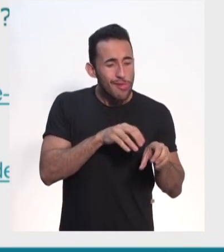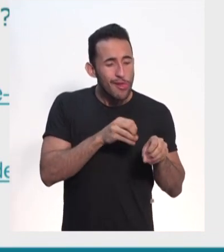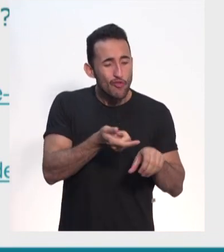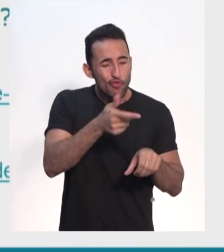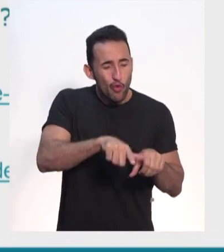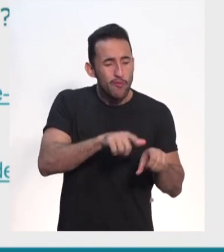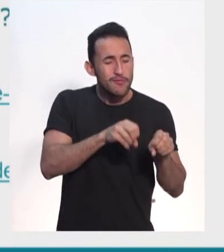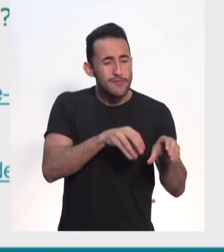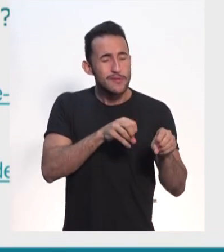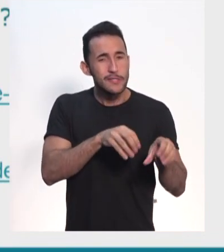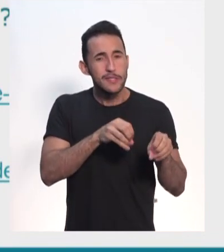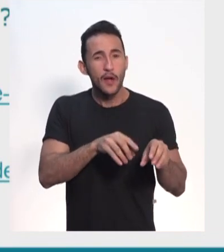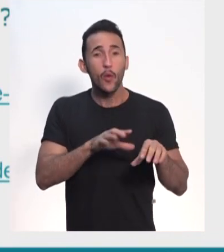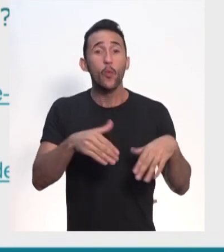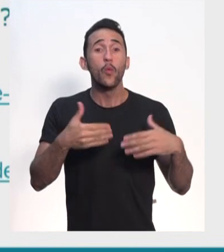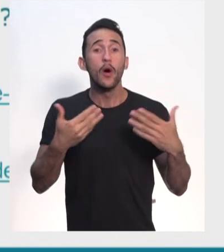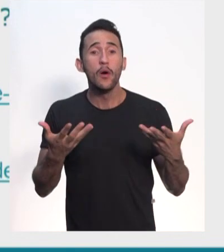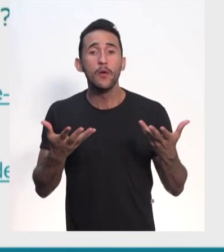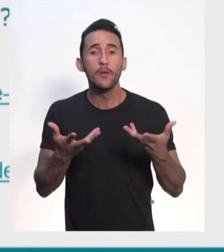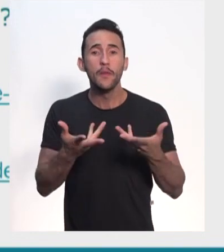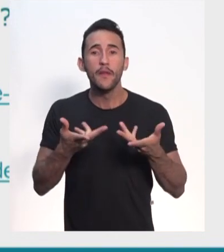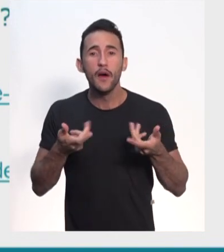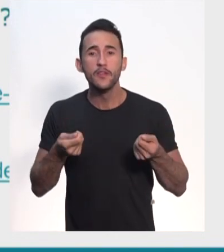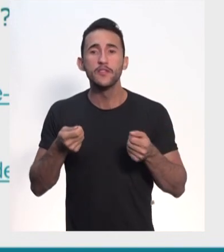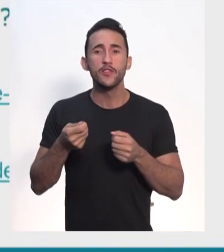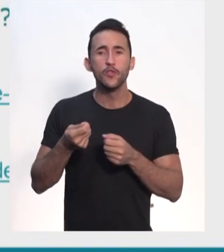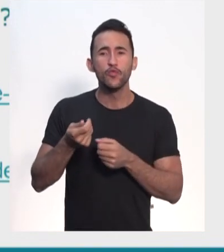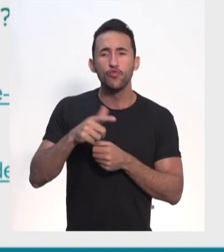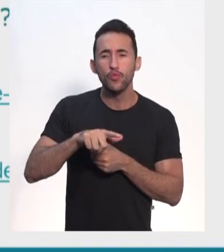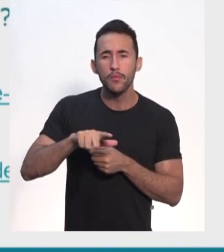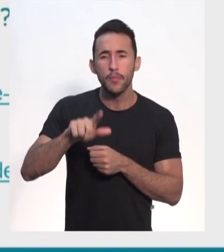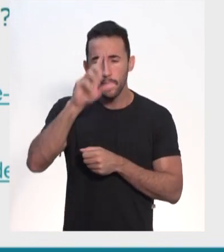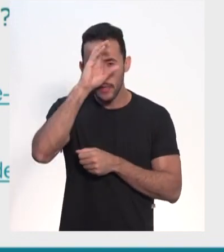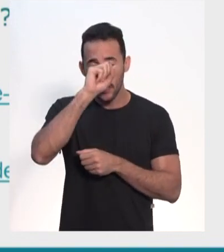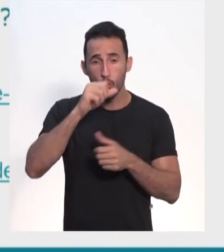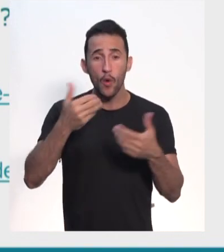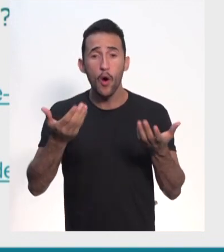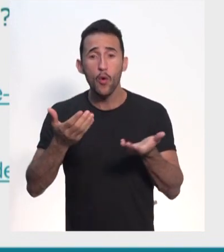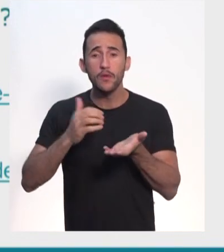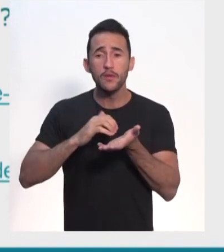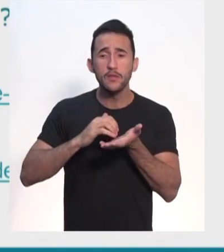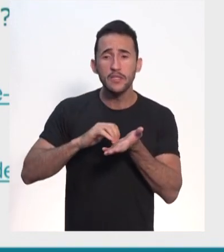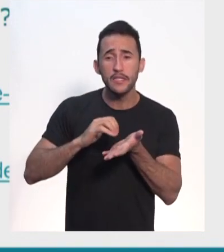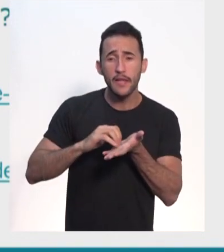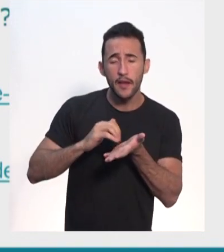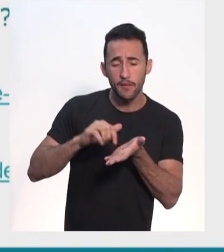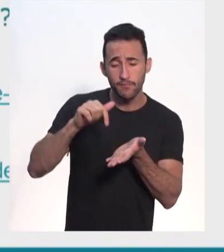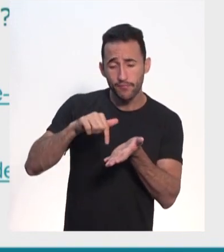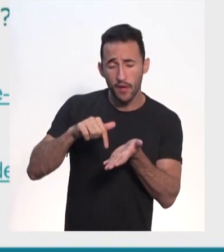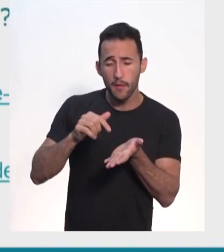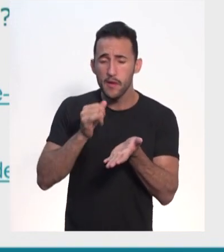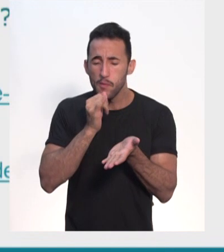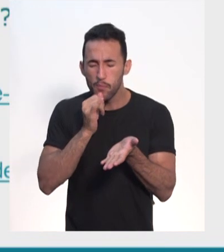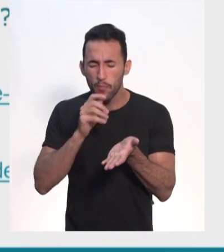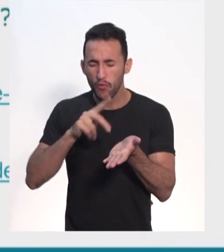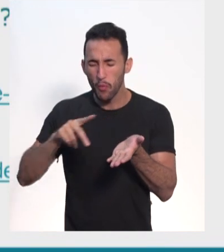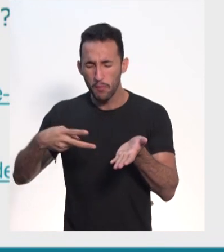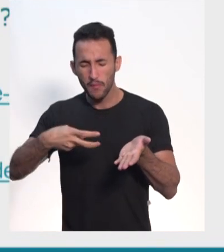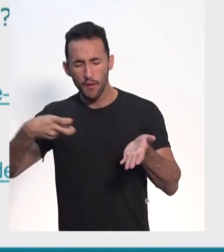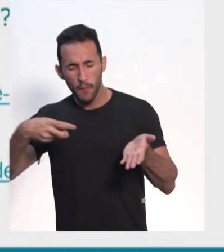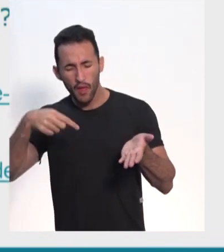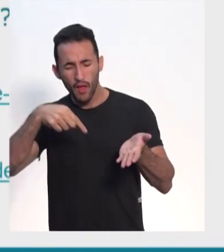dessas habilidades que a secretaria elencou, os meus alunos têm outras necessidades, ou eles podem ir além